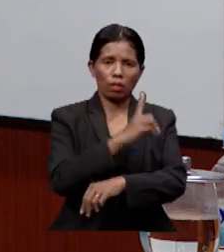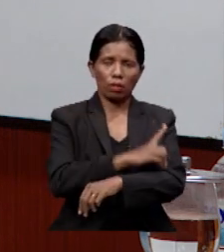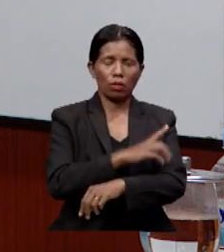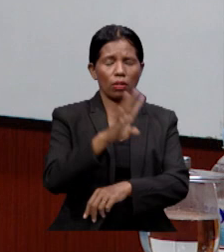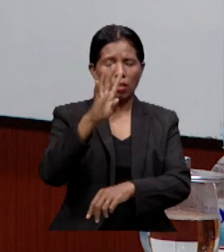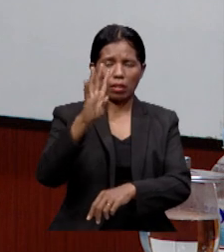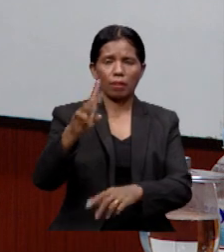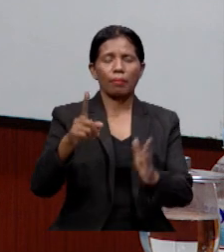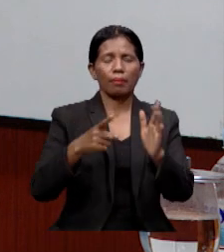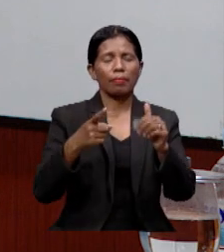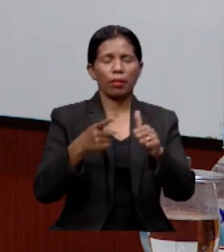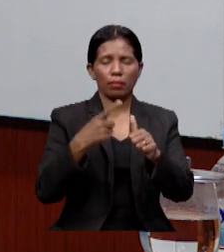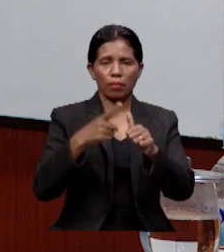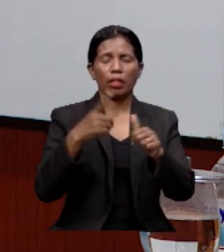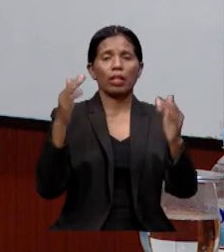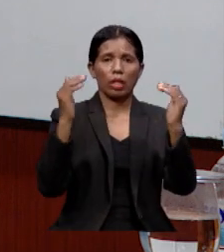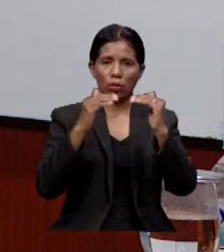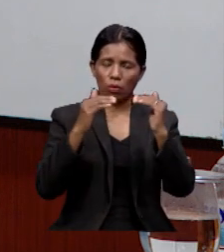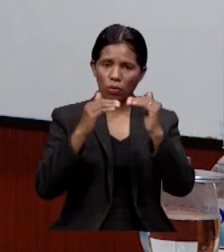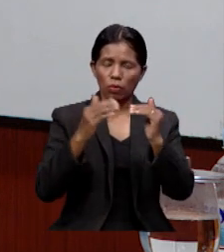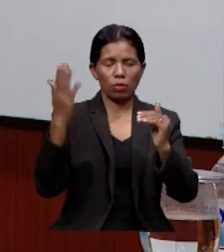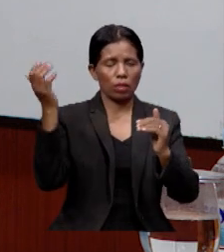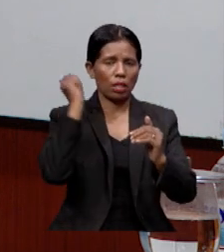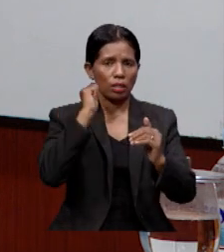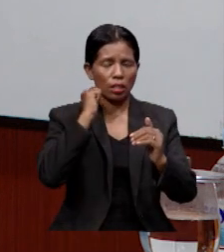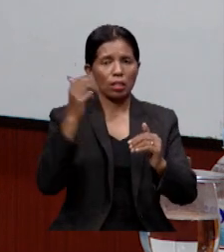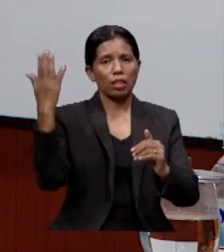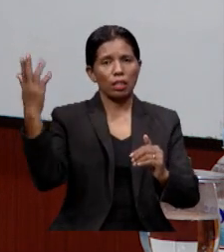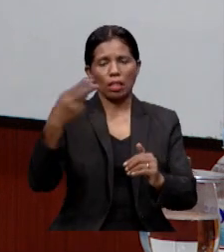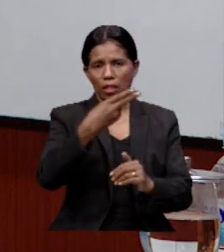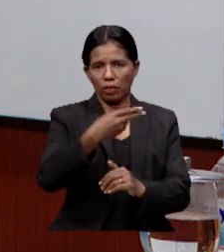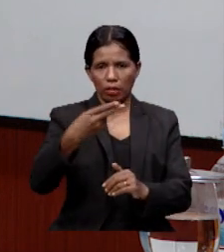primeira cimeira Oceania e a Indonésia, presidência Indonésia.